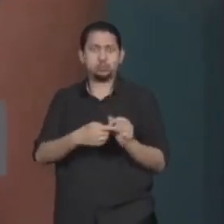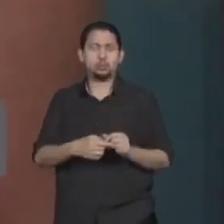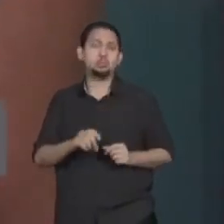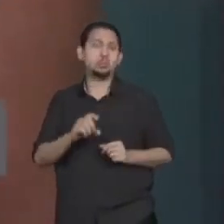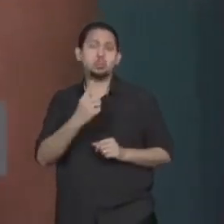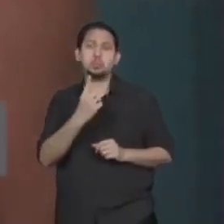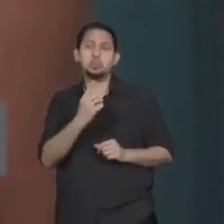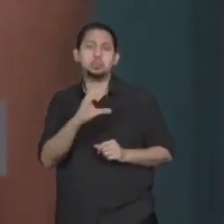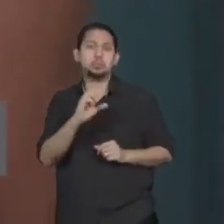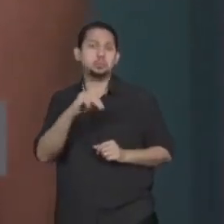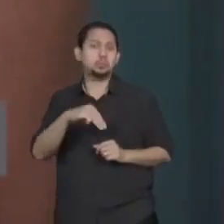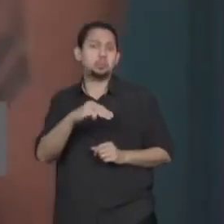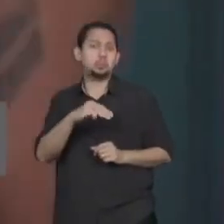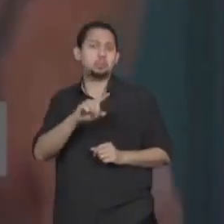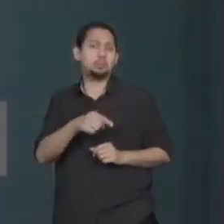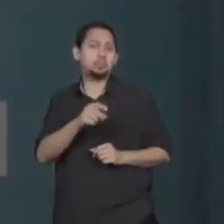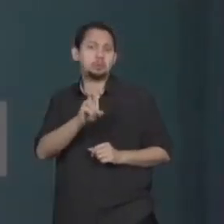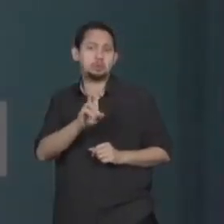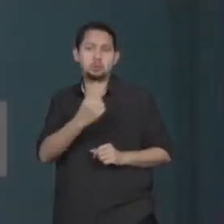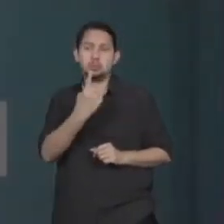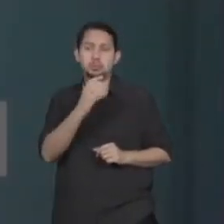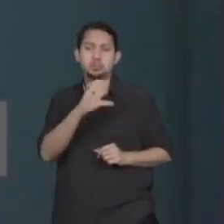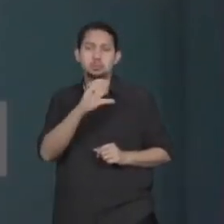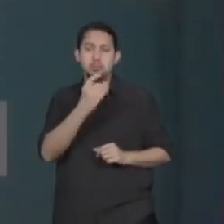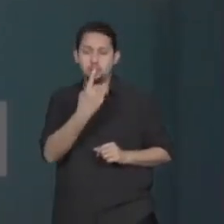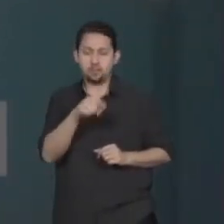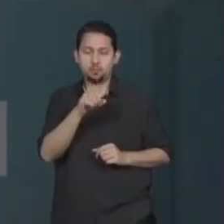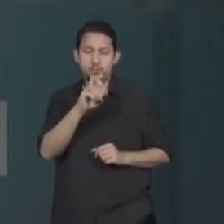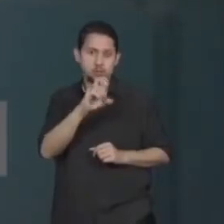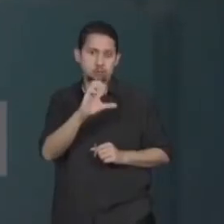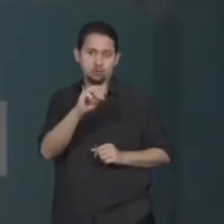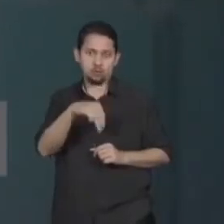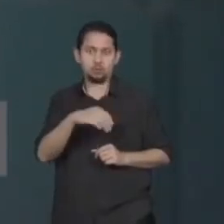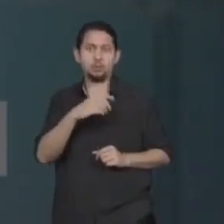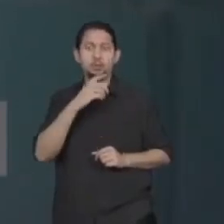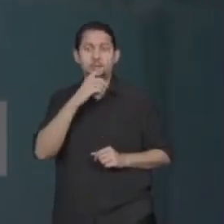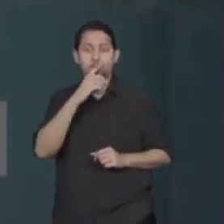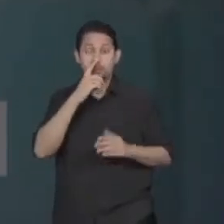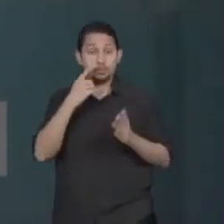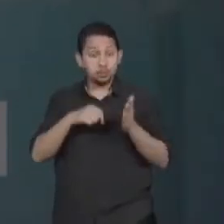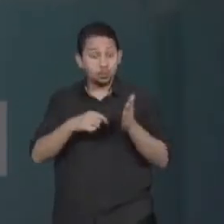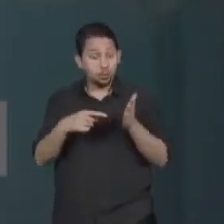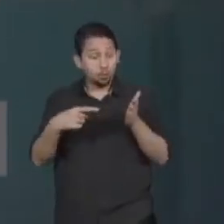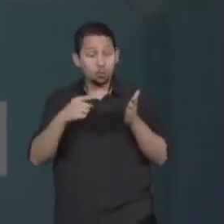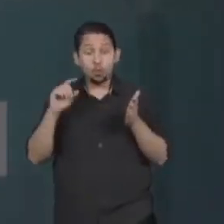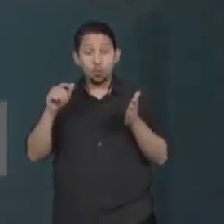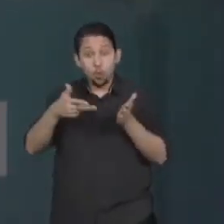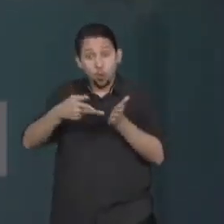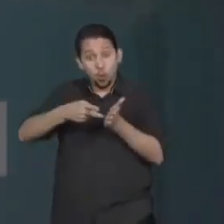centímetros, com o furo no centro. O furo eu já expliquei como que vocês fazem. Fura pequenininho com o